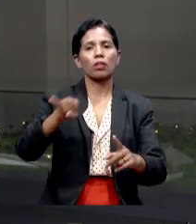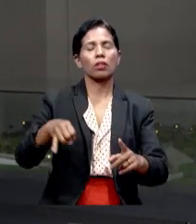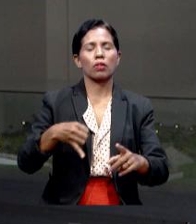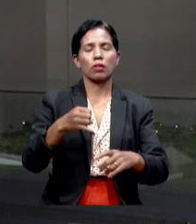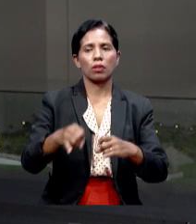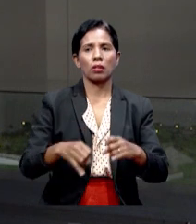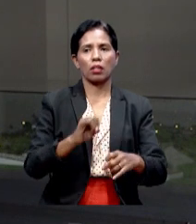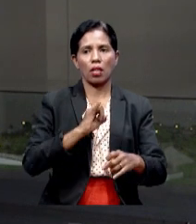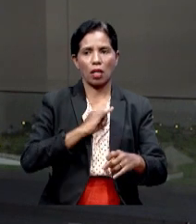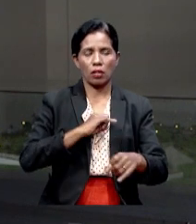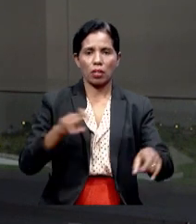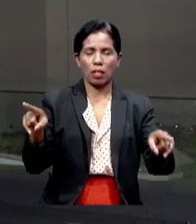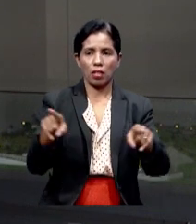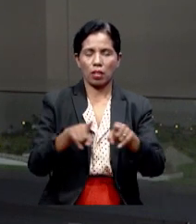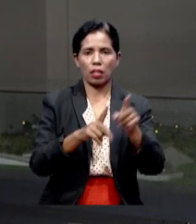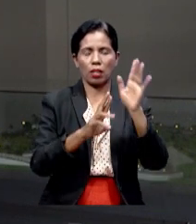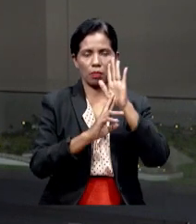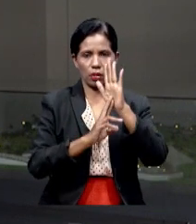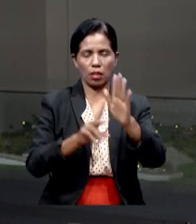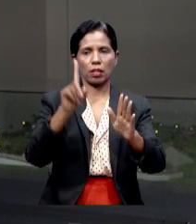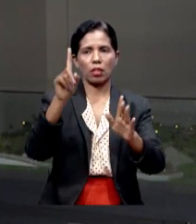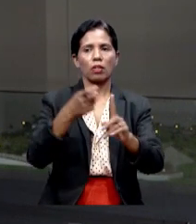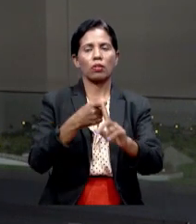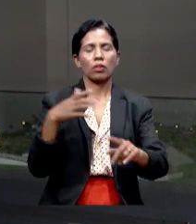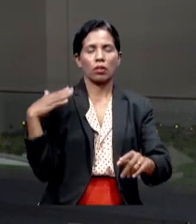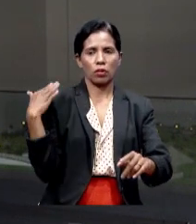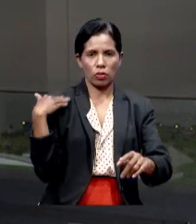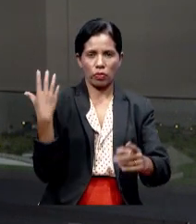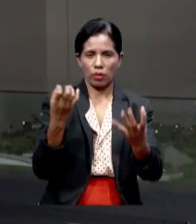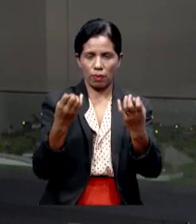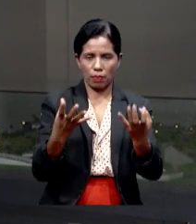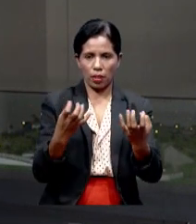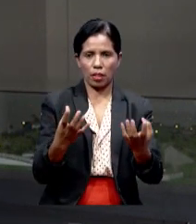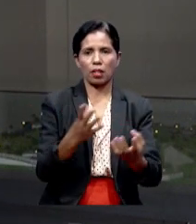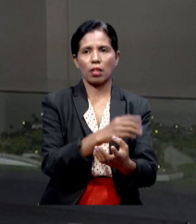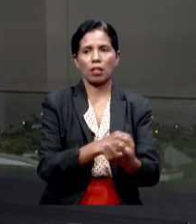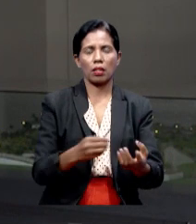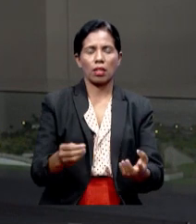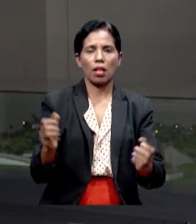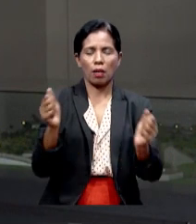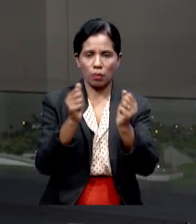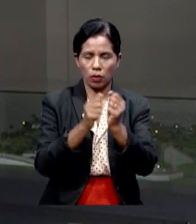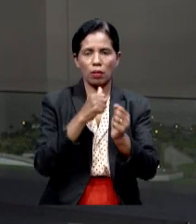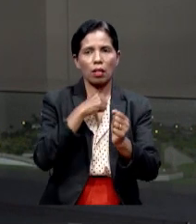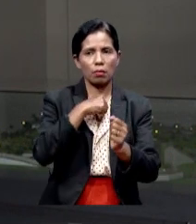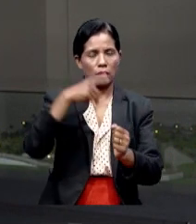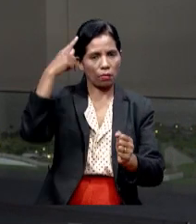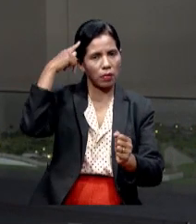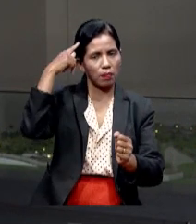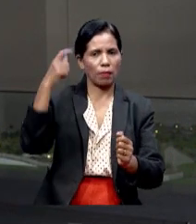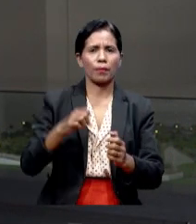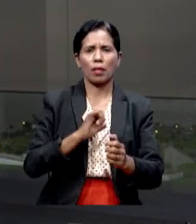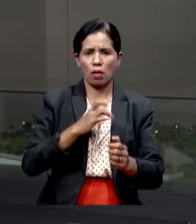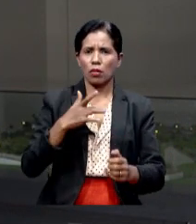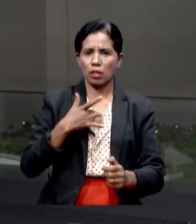katak hause sai representante ida husi jovem barak hori acompanha papa iha welcoming ceremony nian hau senti